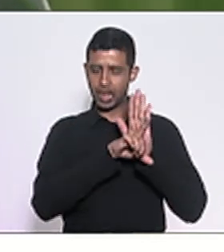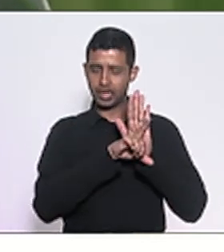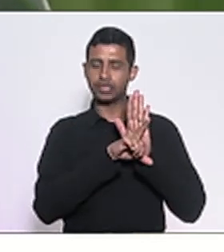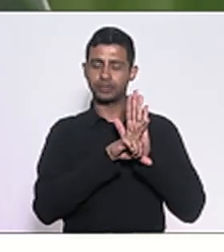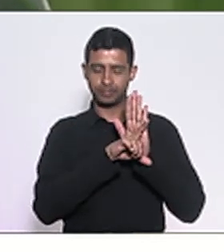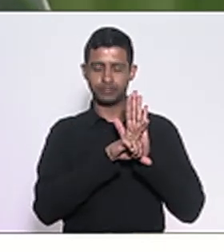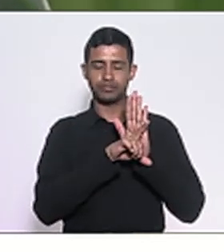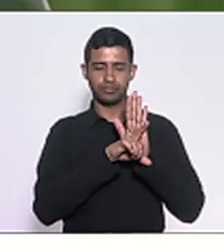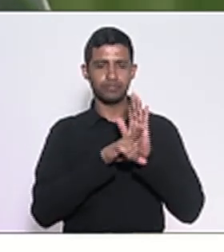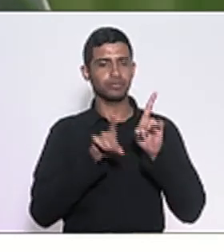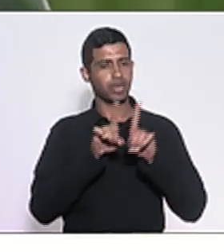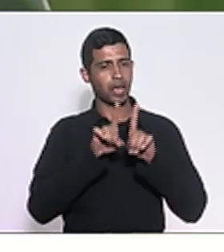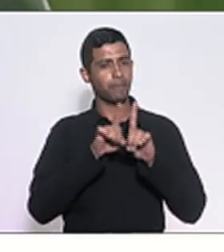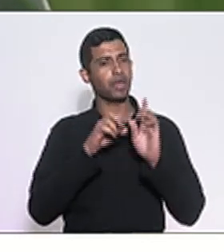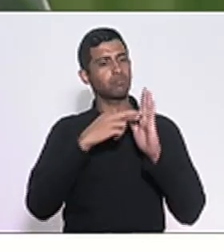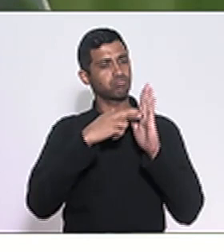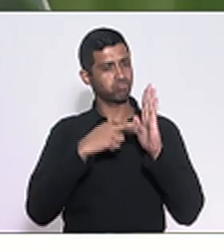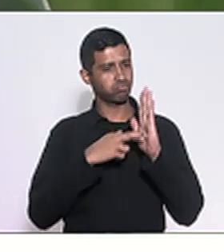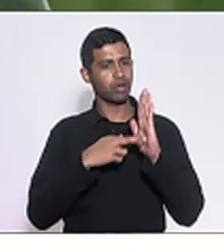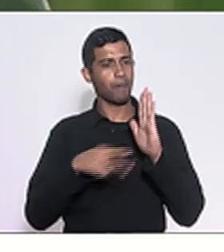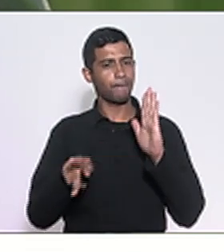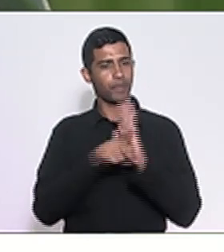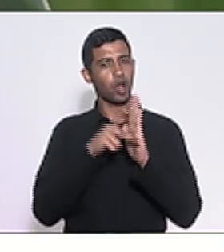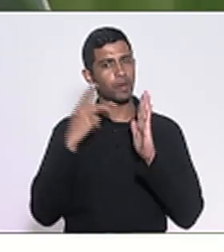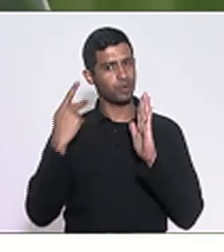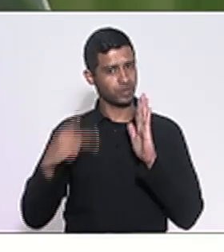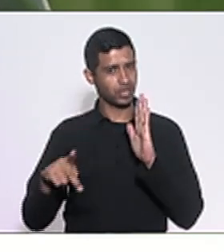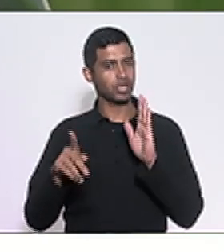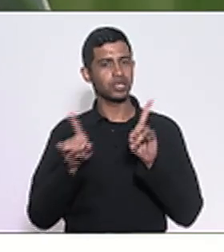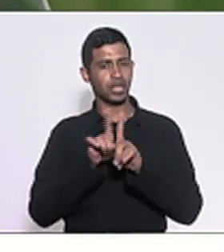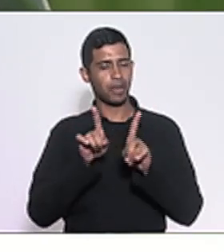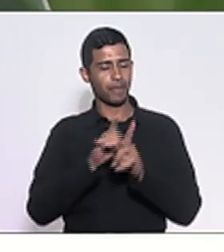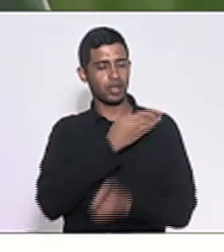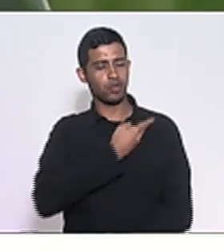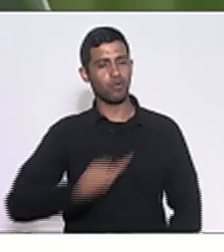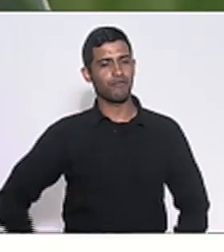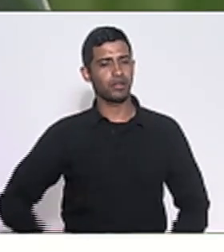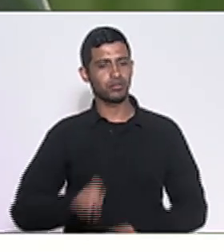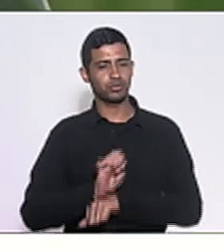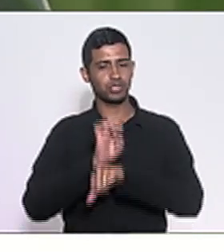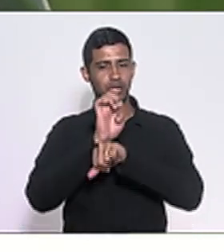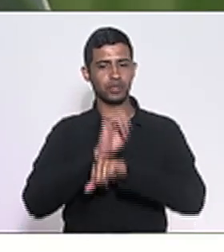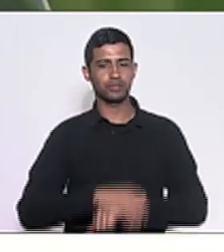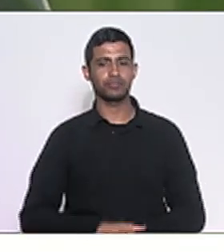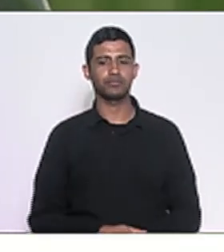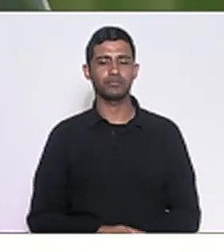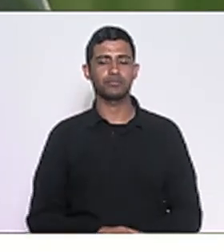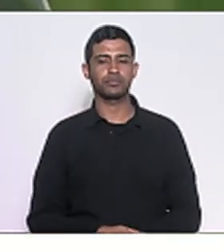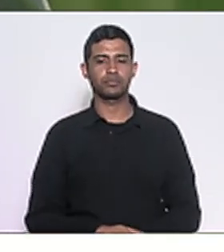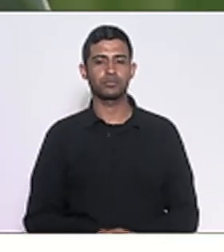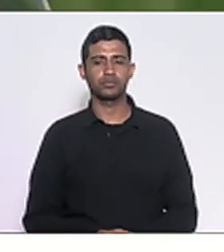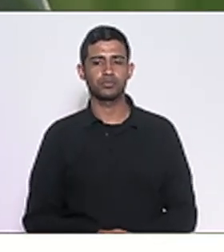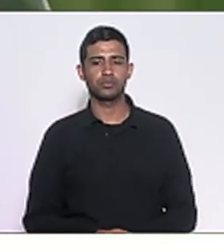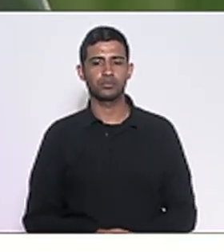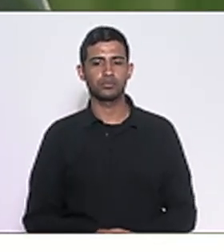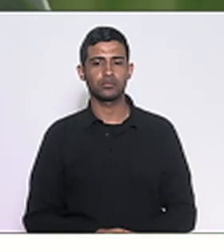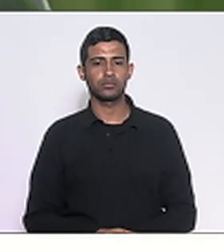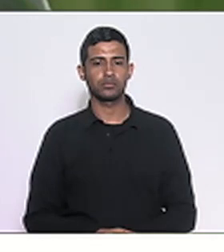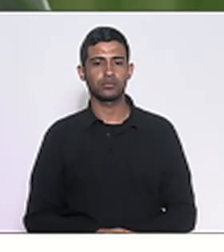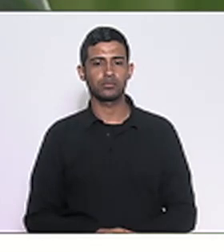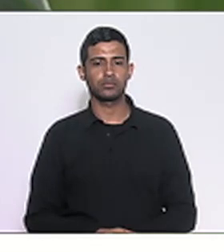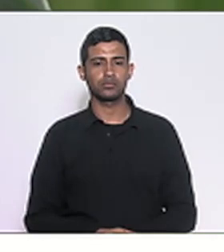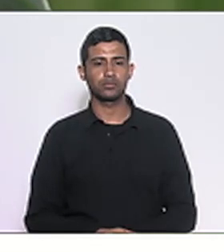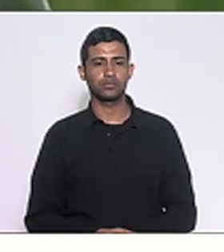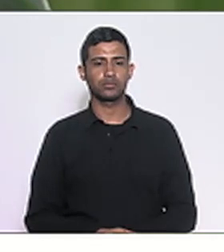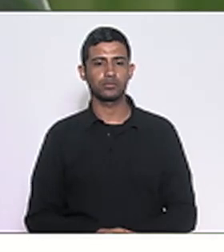e regimentos normativos próprios, internos e do governo do Estado. Com relação à nossa